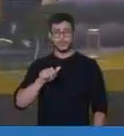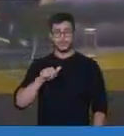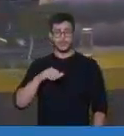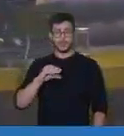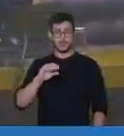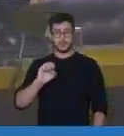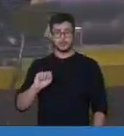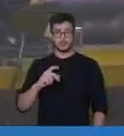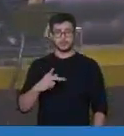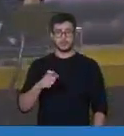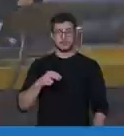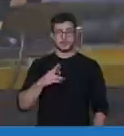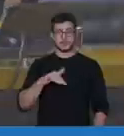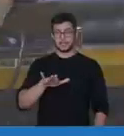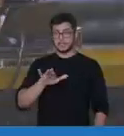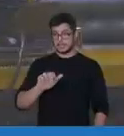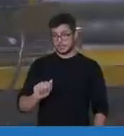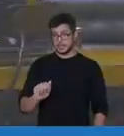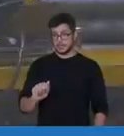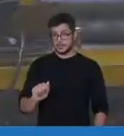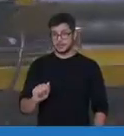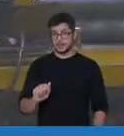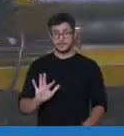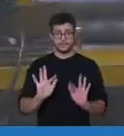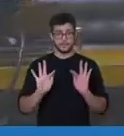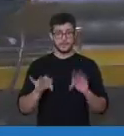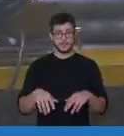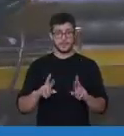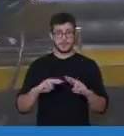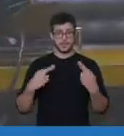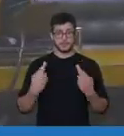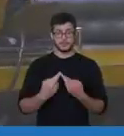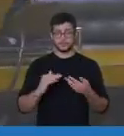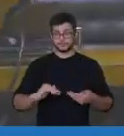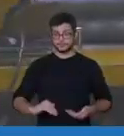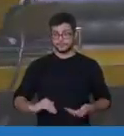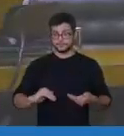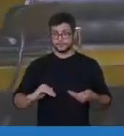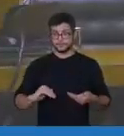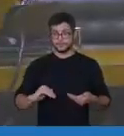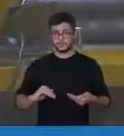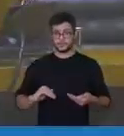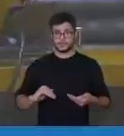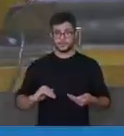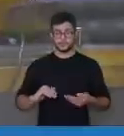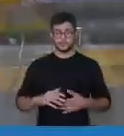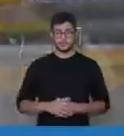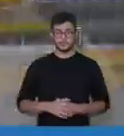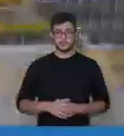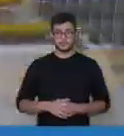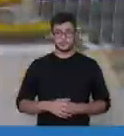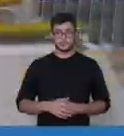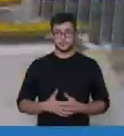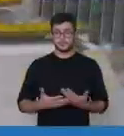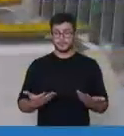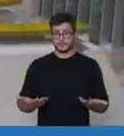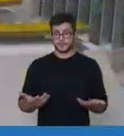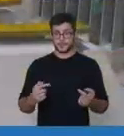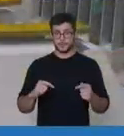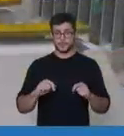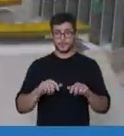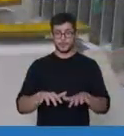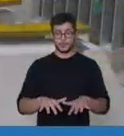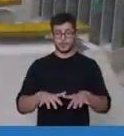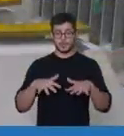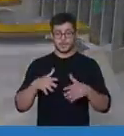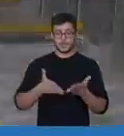primeiro vice-presidente também do Congresso Nacional, encerra esta sessão do Congresso em que o plenário aprovou